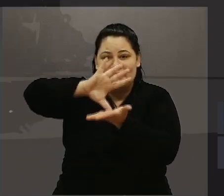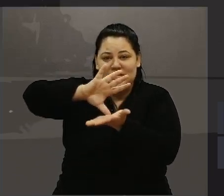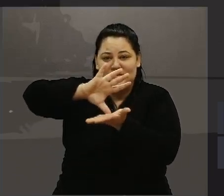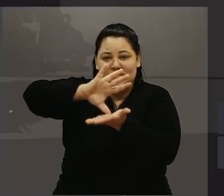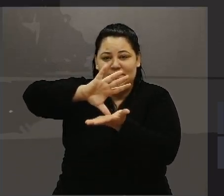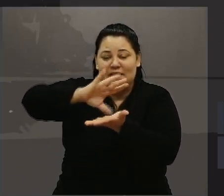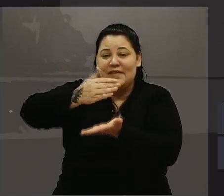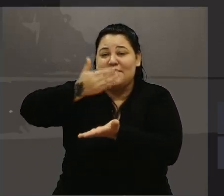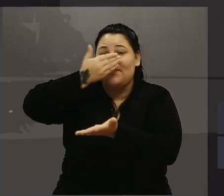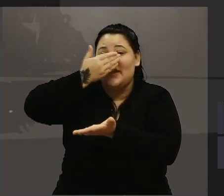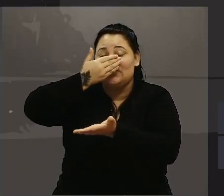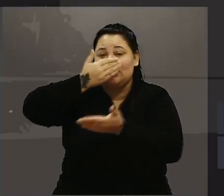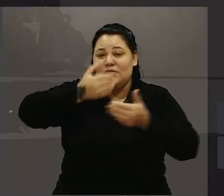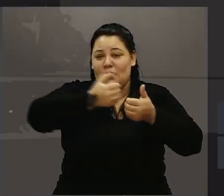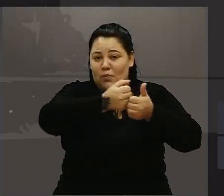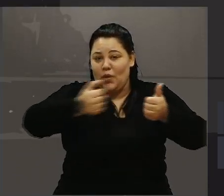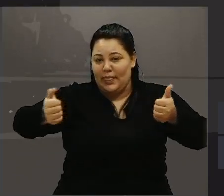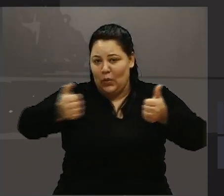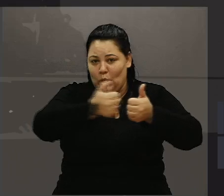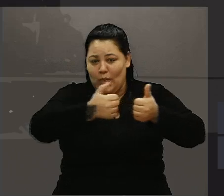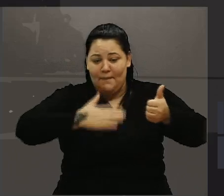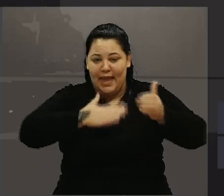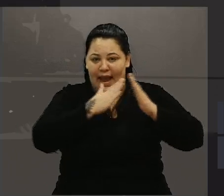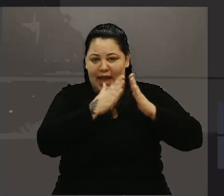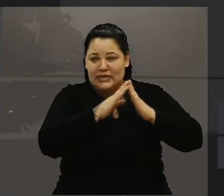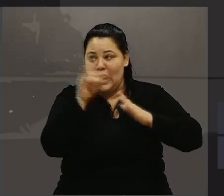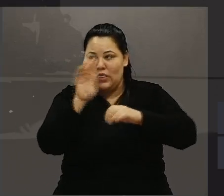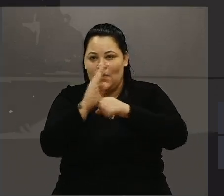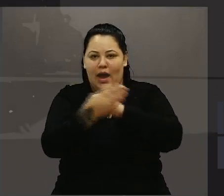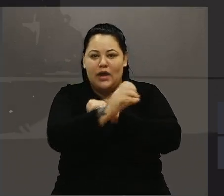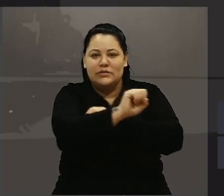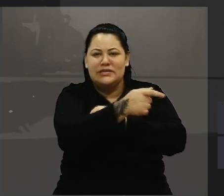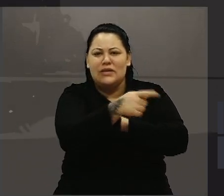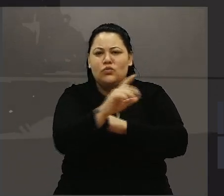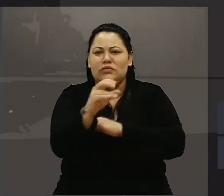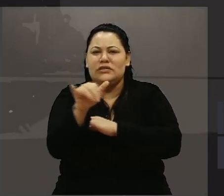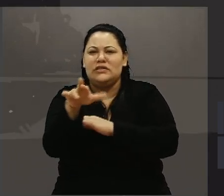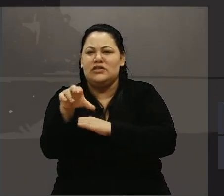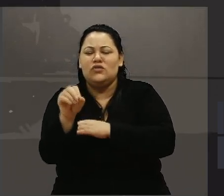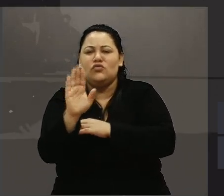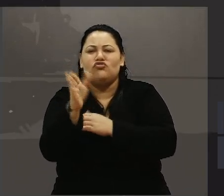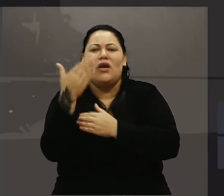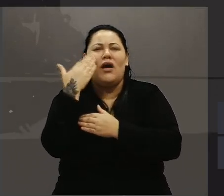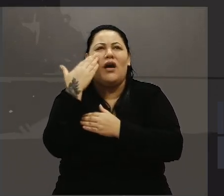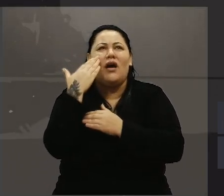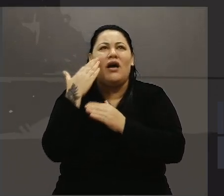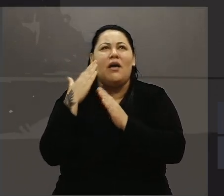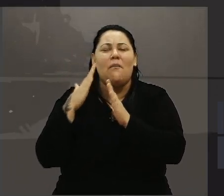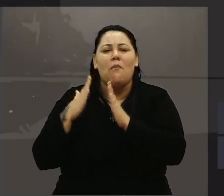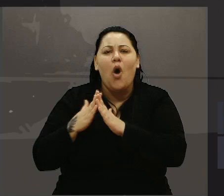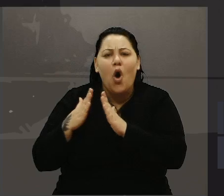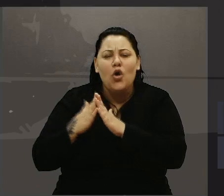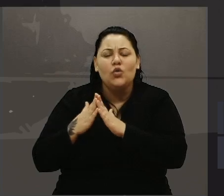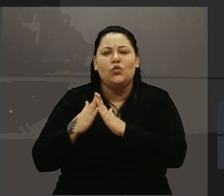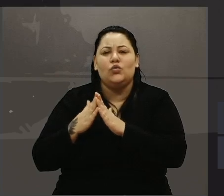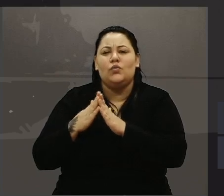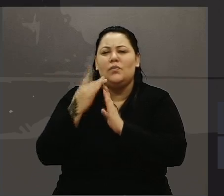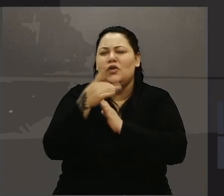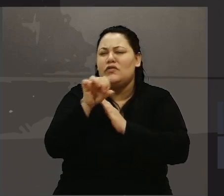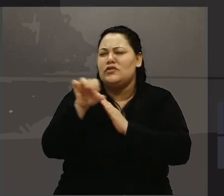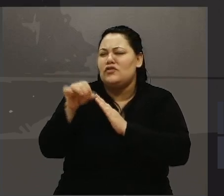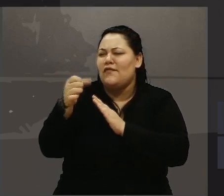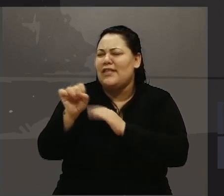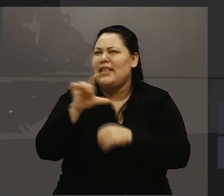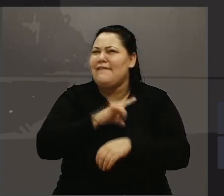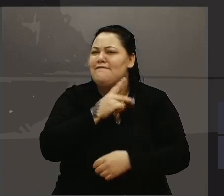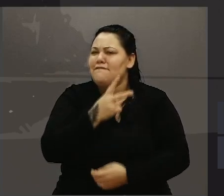em frente a onde eu moro. Ali no São Ciro, para quem não sabe, eu já moro desde 98, então são